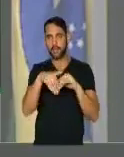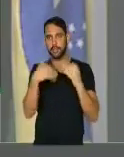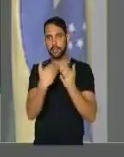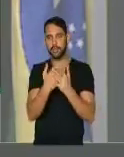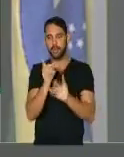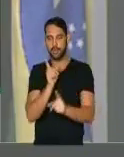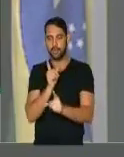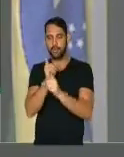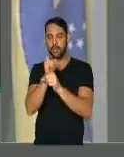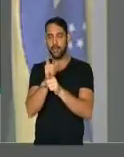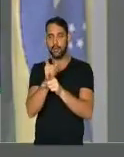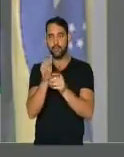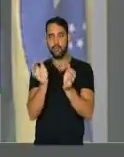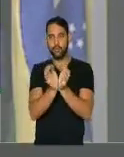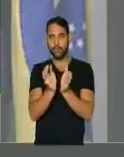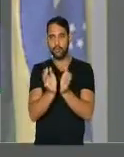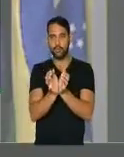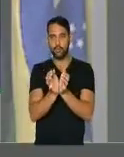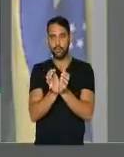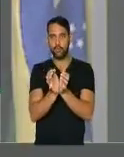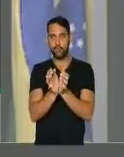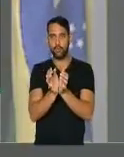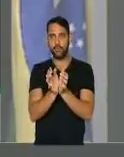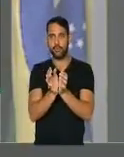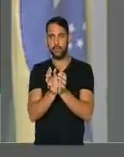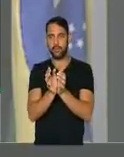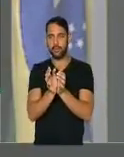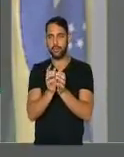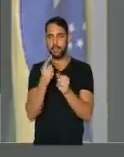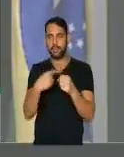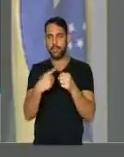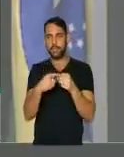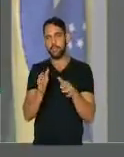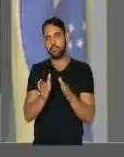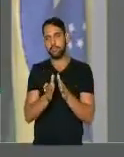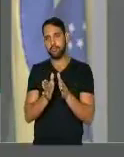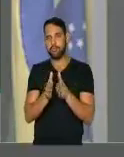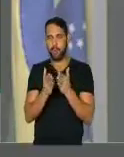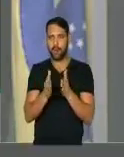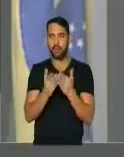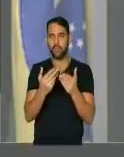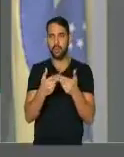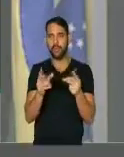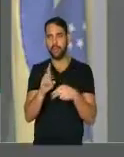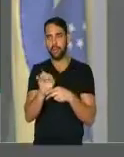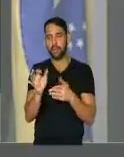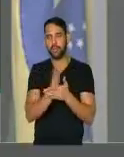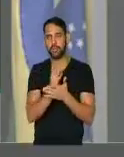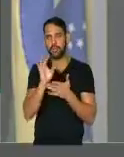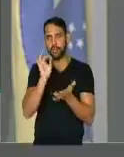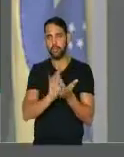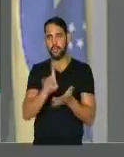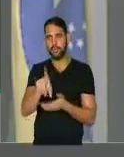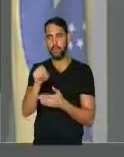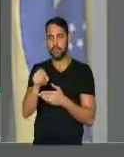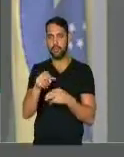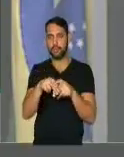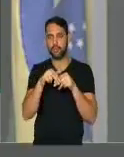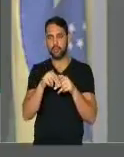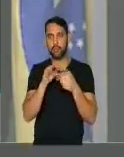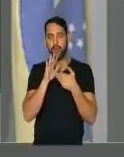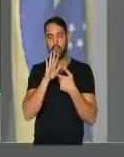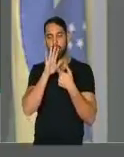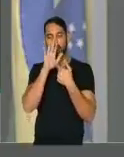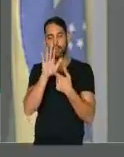escola encontrei, numa comunidade carente, senhor presidente, justamente escolhida por esse motivo,